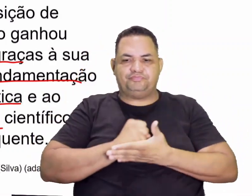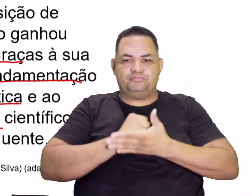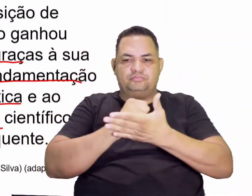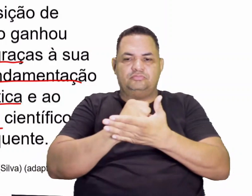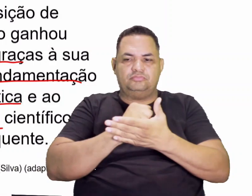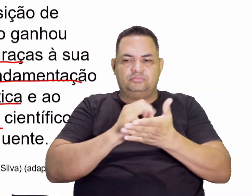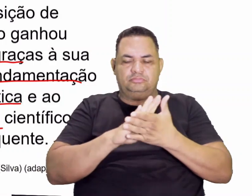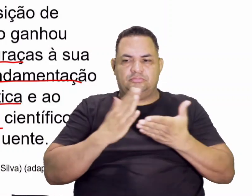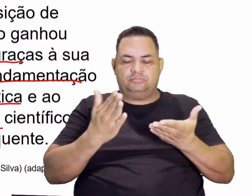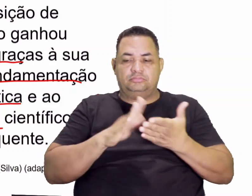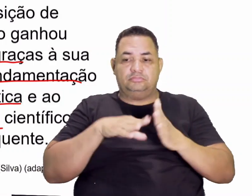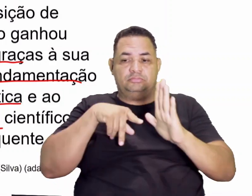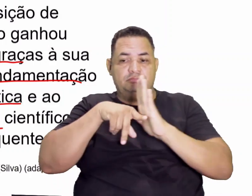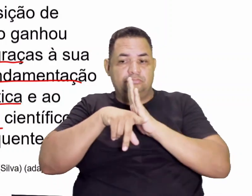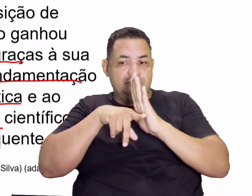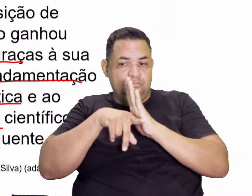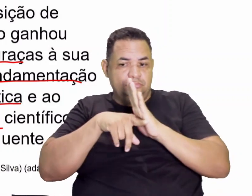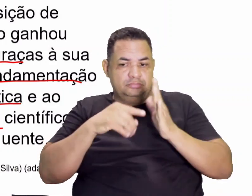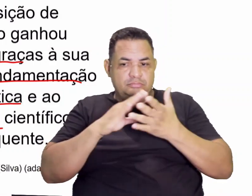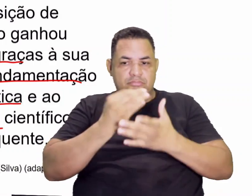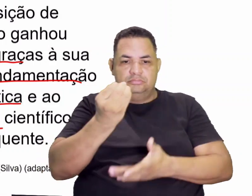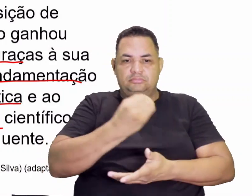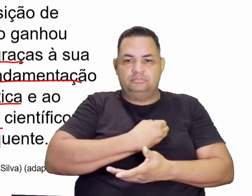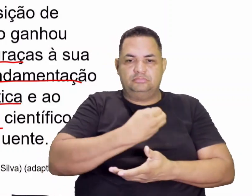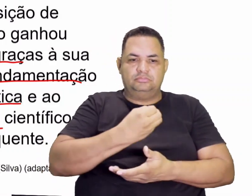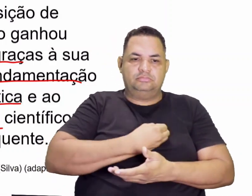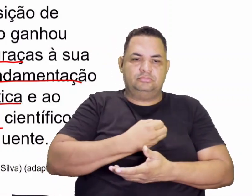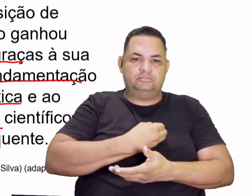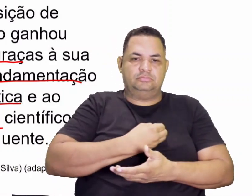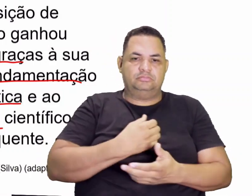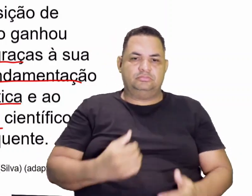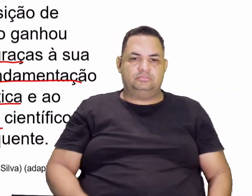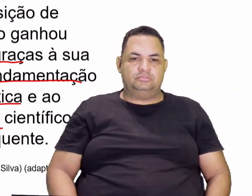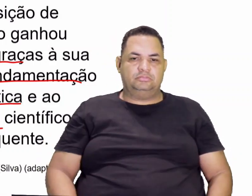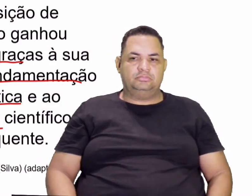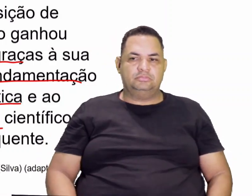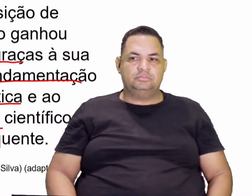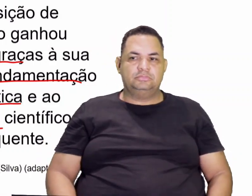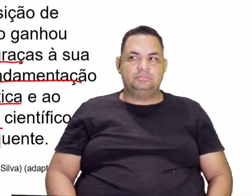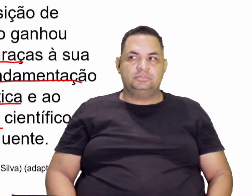numa perspectiva analisada, números.